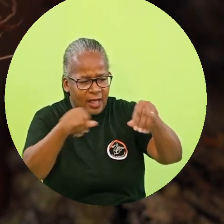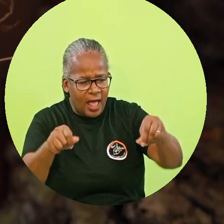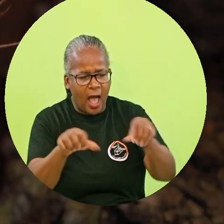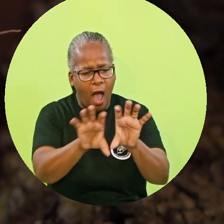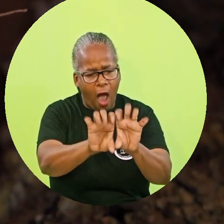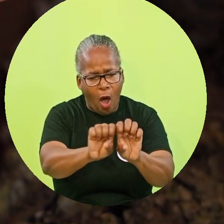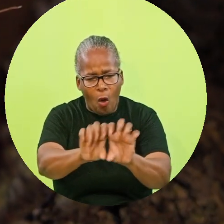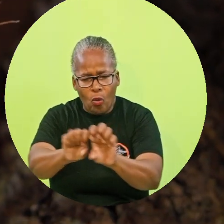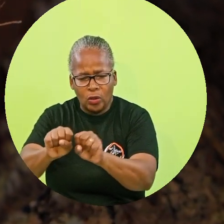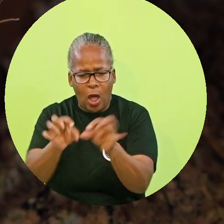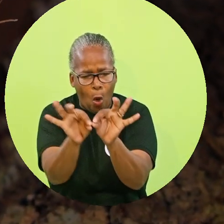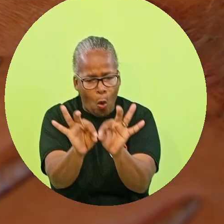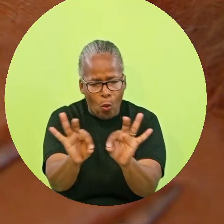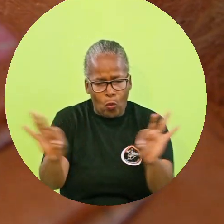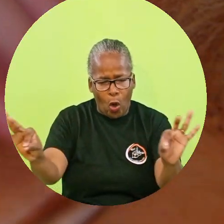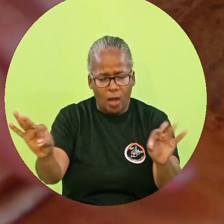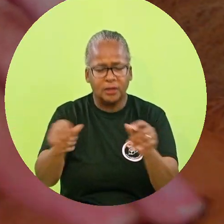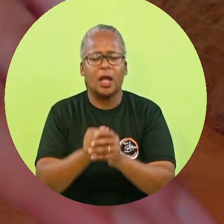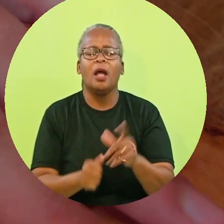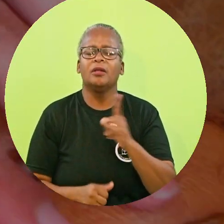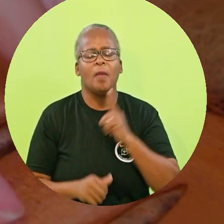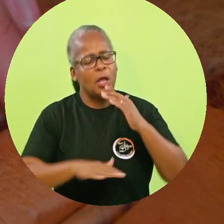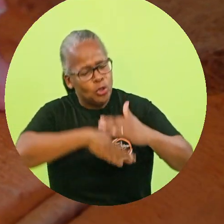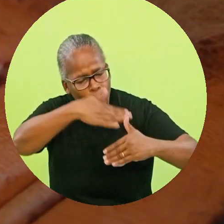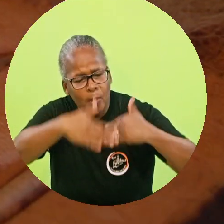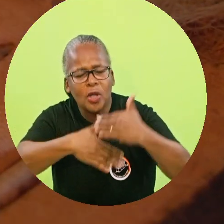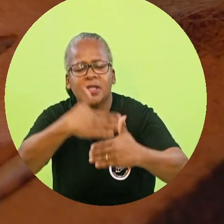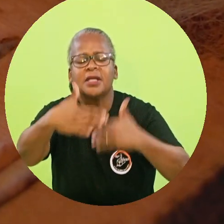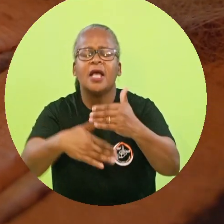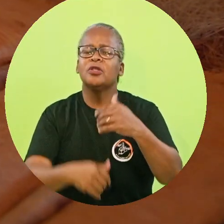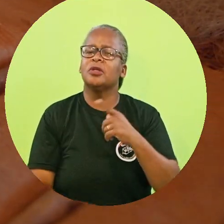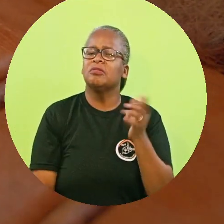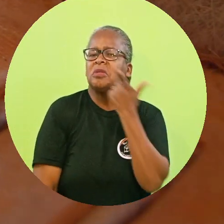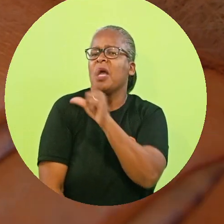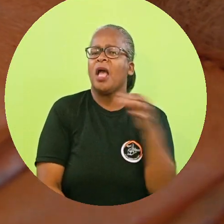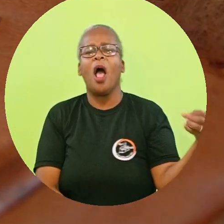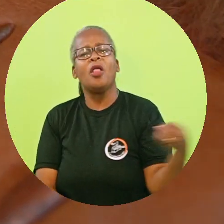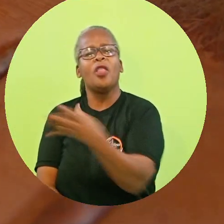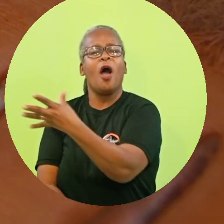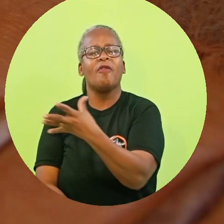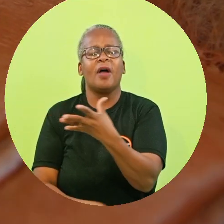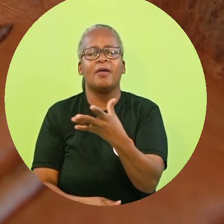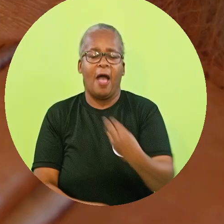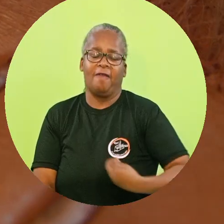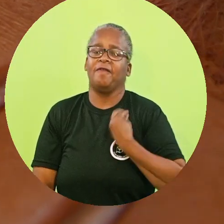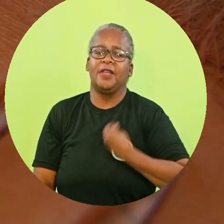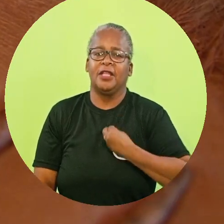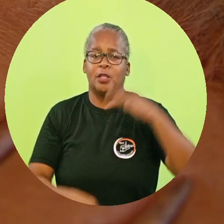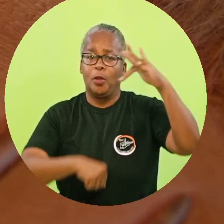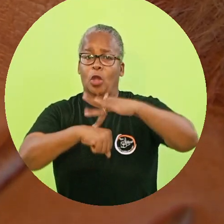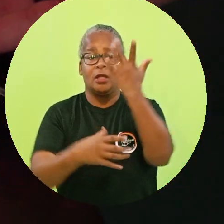algodão e cordas de sisal, vestígios do processo criativo que ganha uma nova vida sob o toque das mãos.